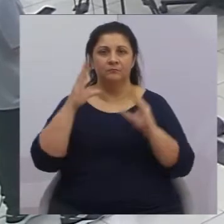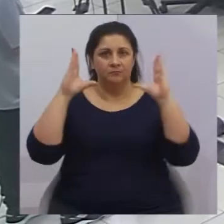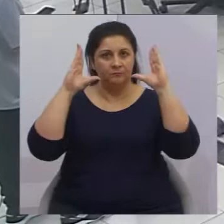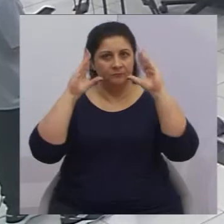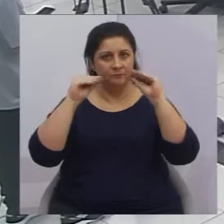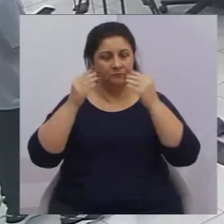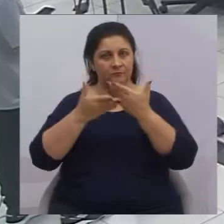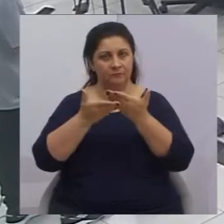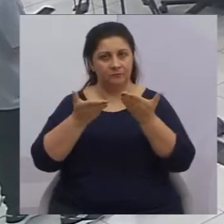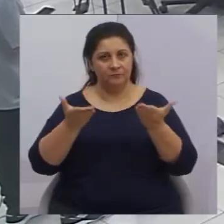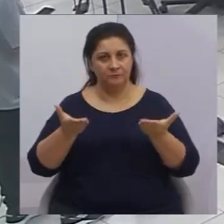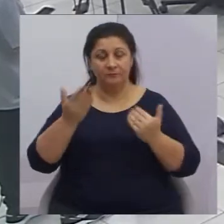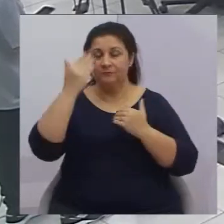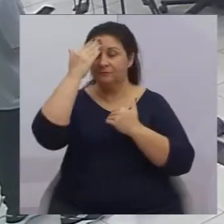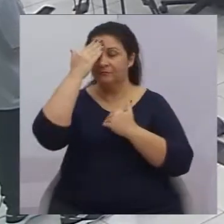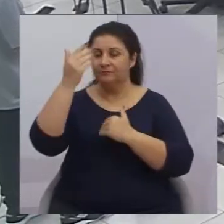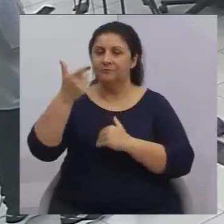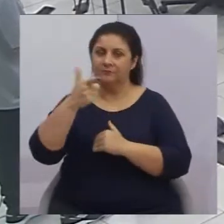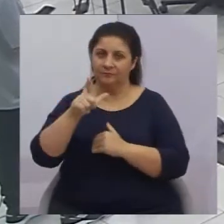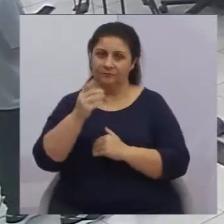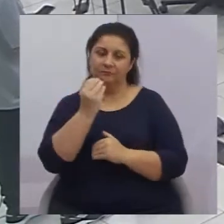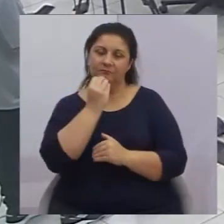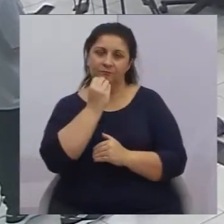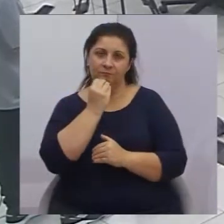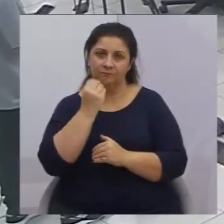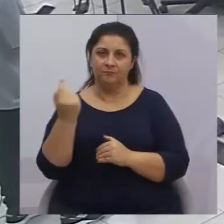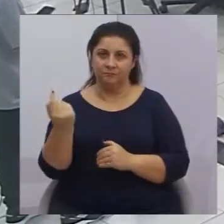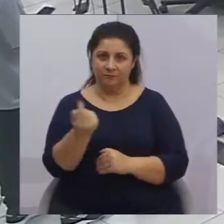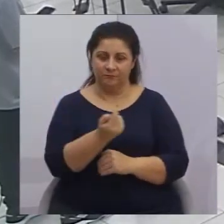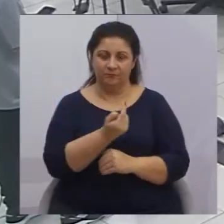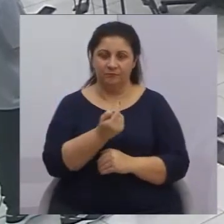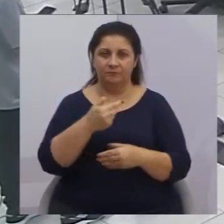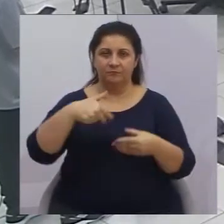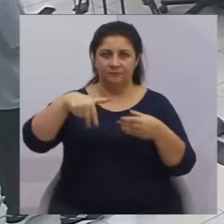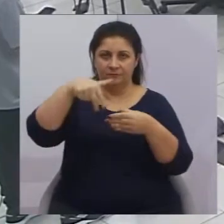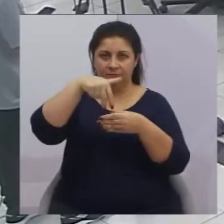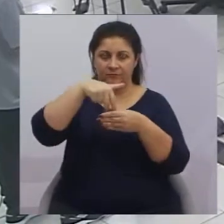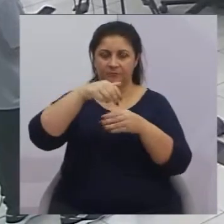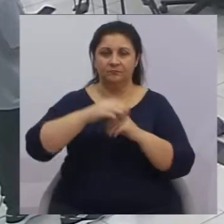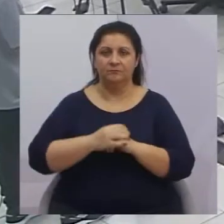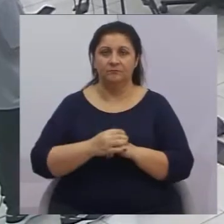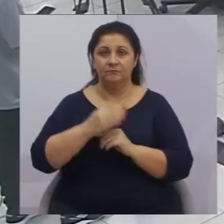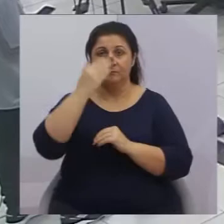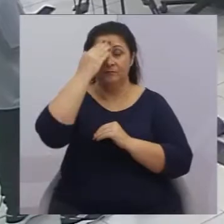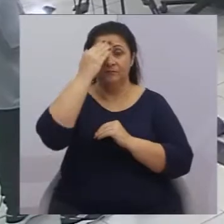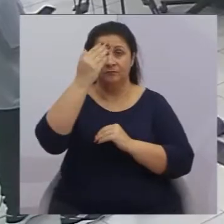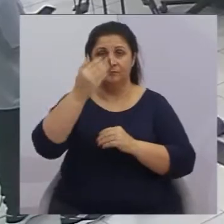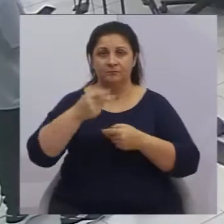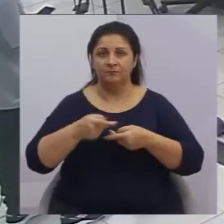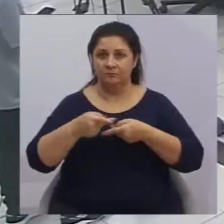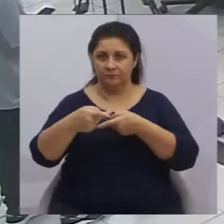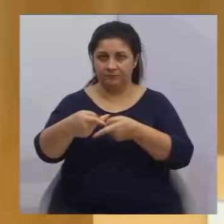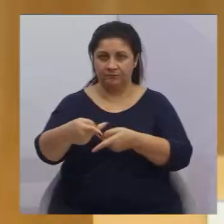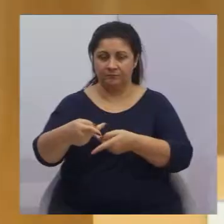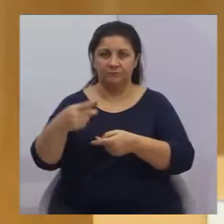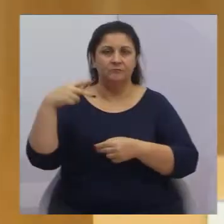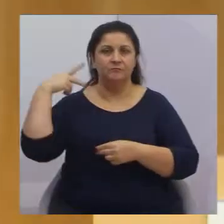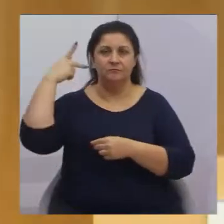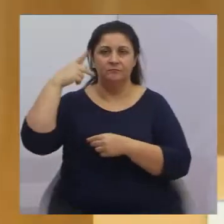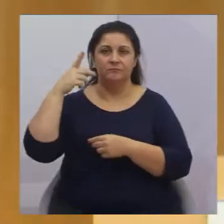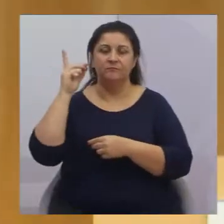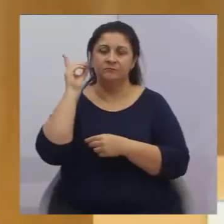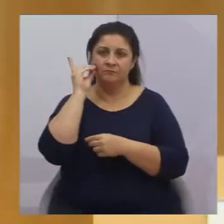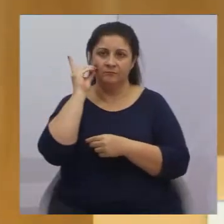todos. Obrigada mais uma vez pela oportunidade de estar aqui, né? Obrigada pelo convite do vereador Dude,